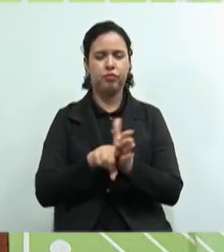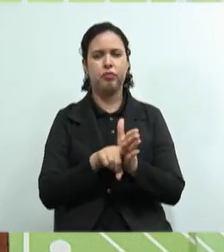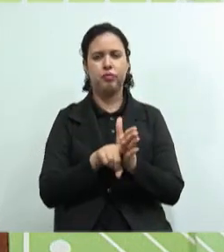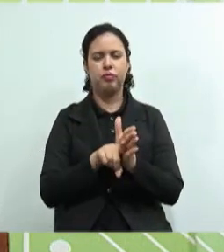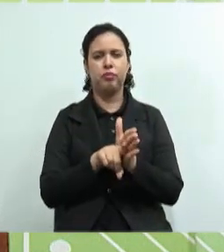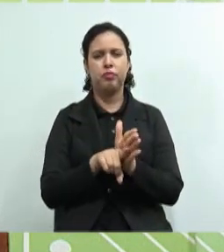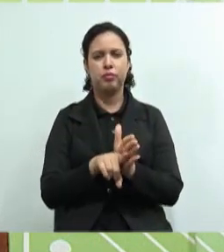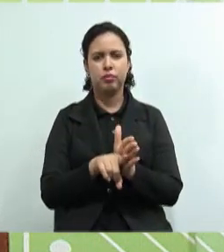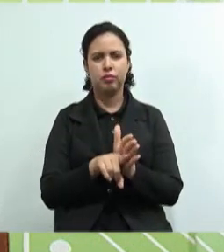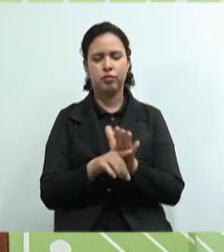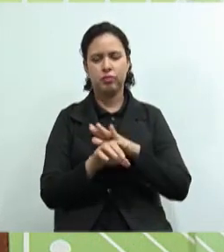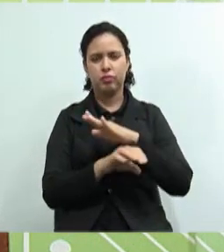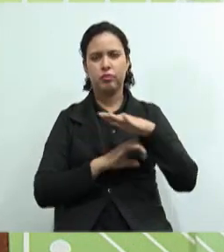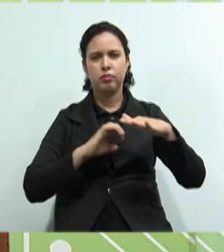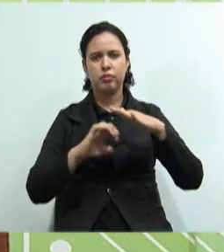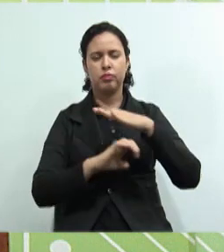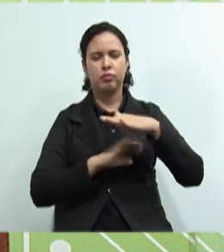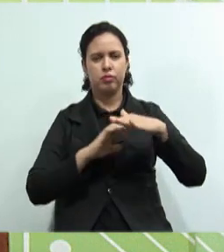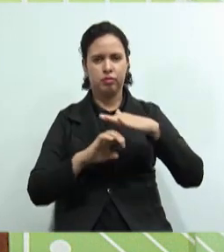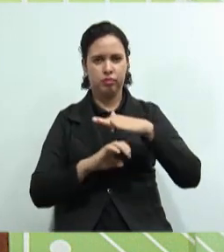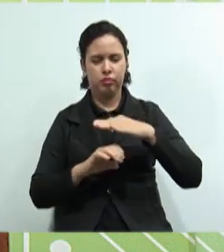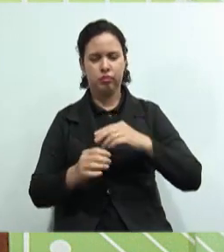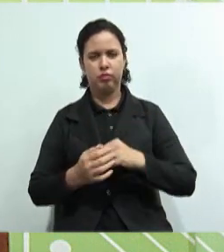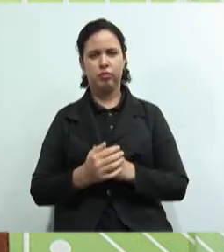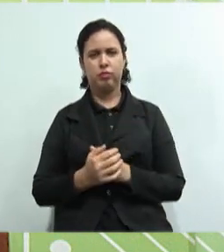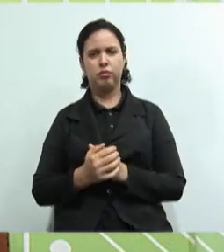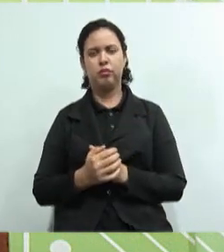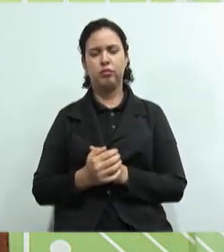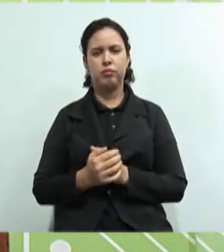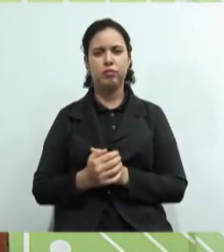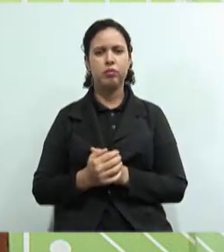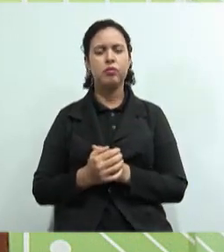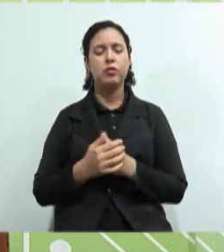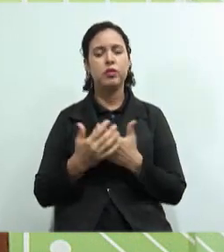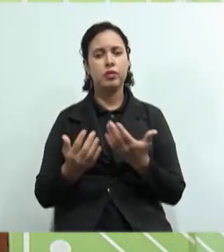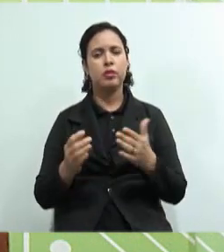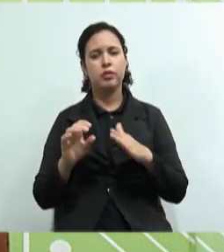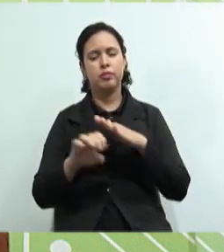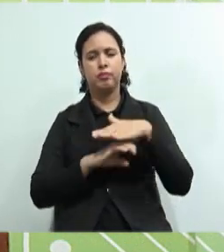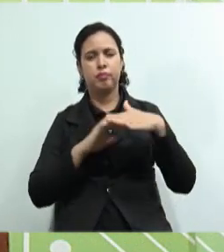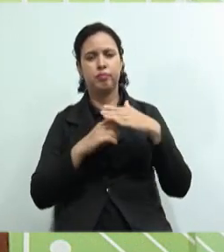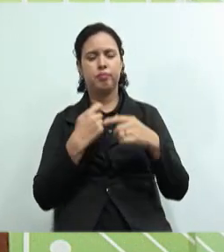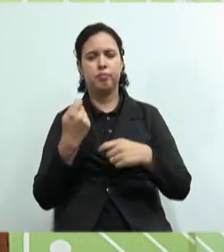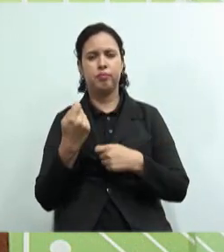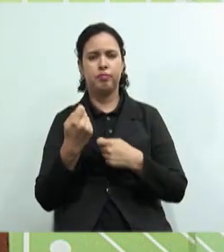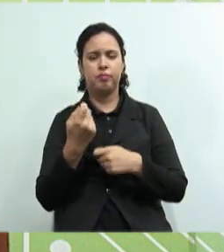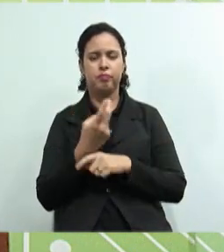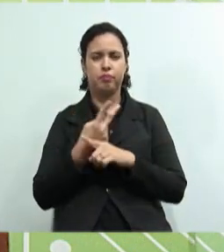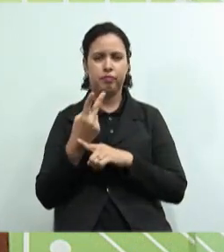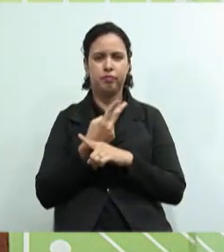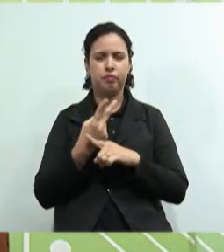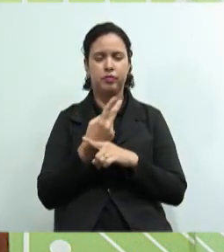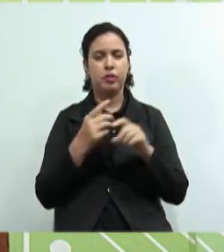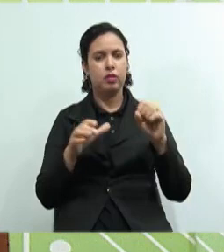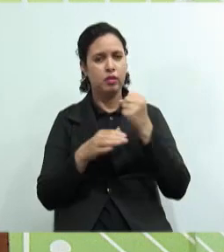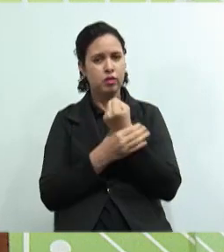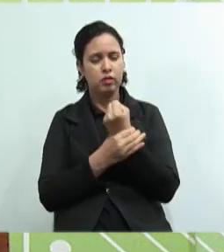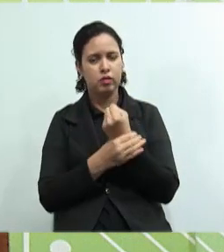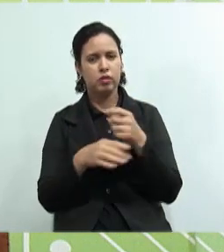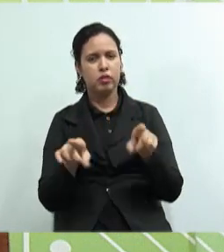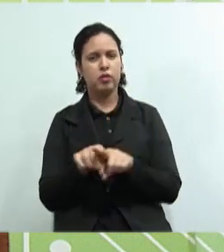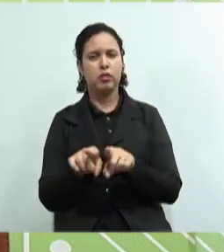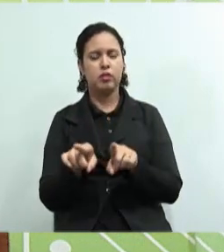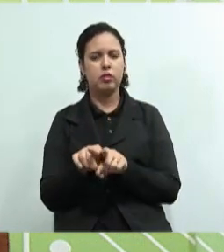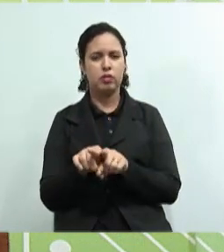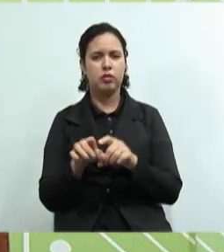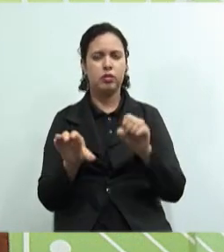aconteceu, e a gente vê como as empresas, na verdade, elas têm que buscar não só a segurança para garantir a vida das pessoas, mas também a segurança